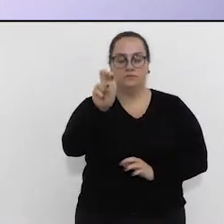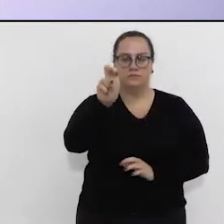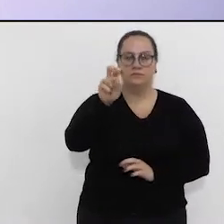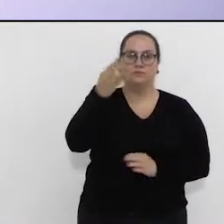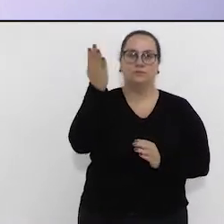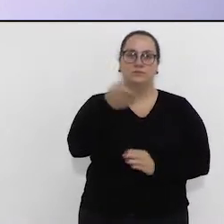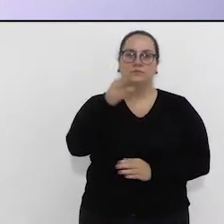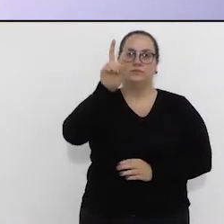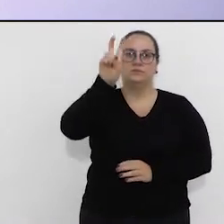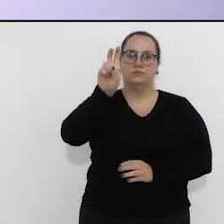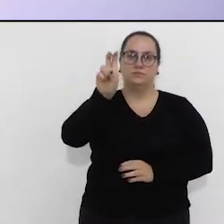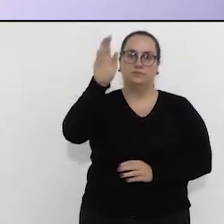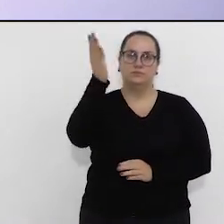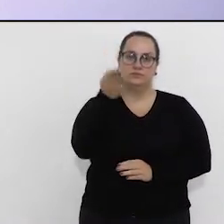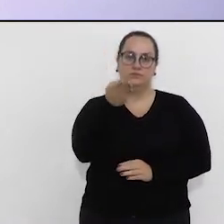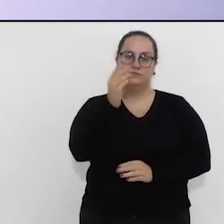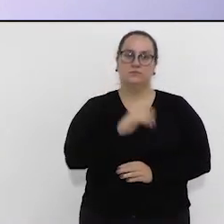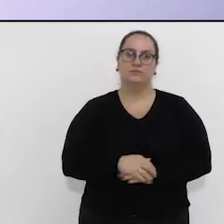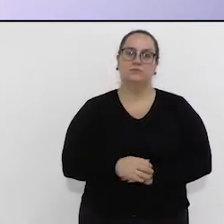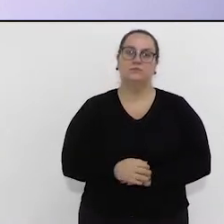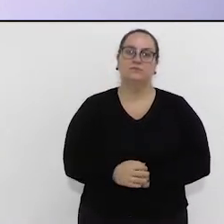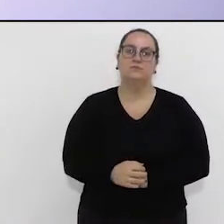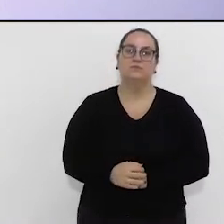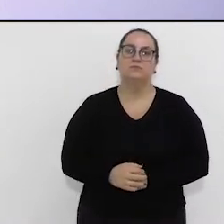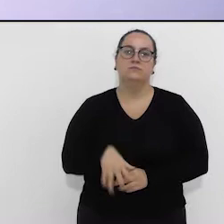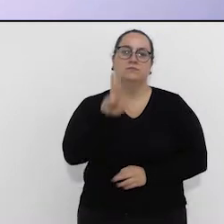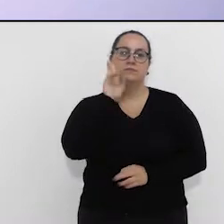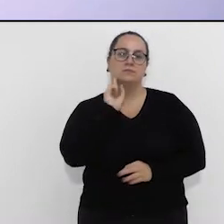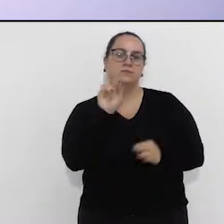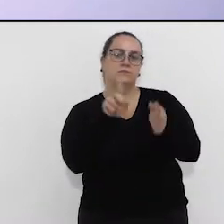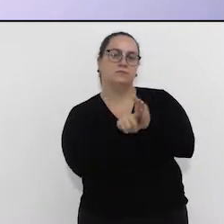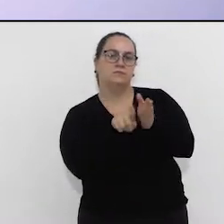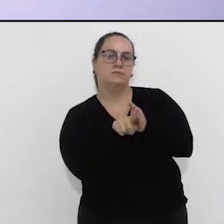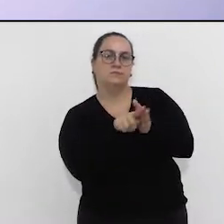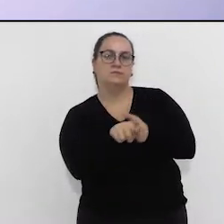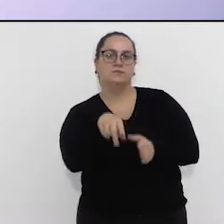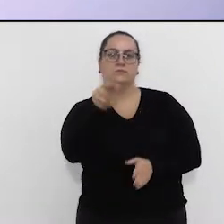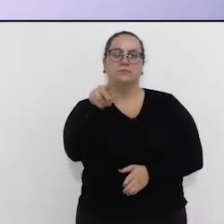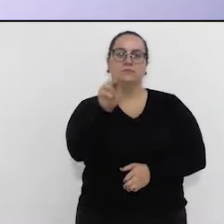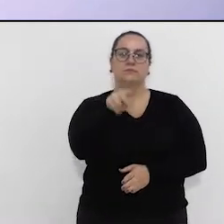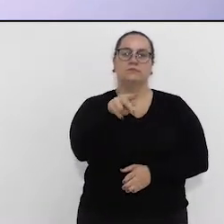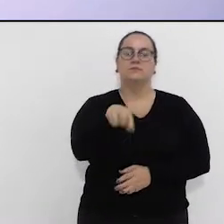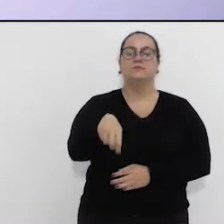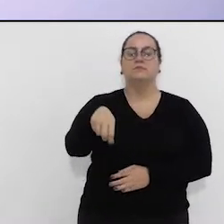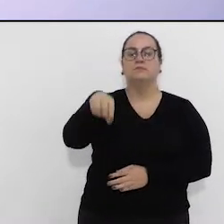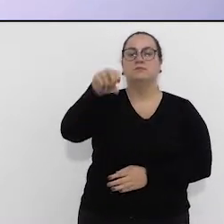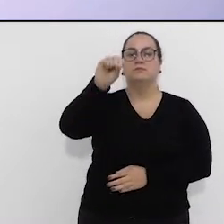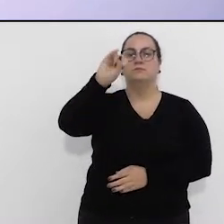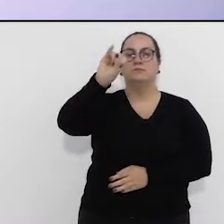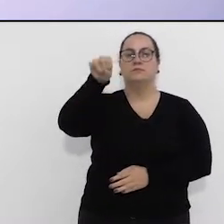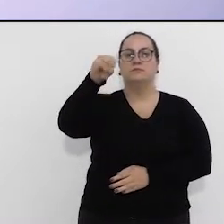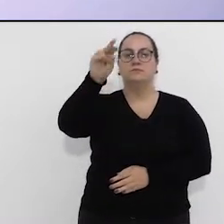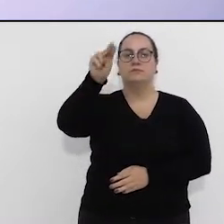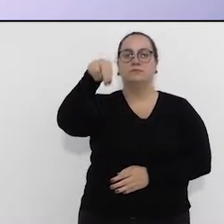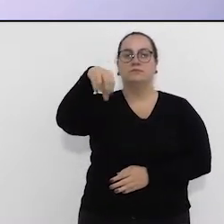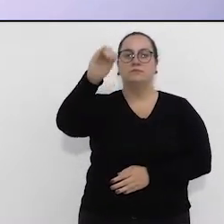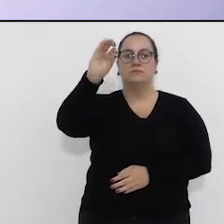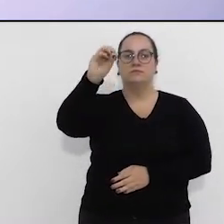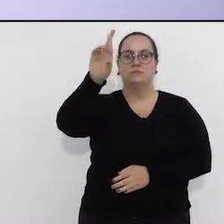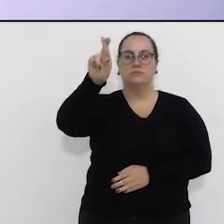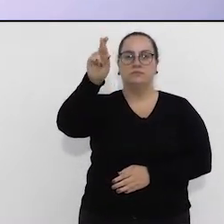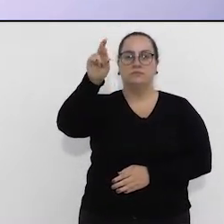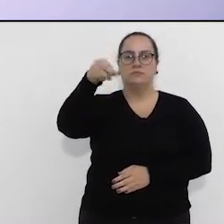com intervalo de 5 minutos entre os blocos para responder às perguntas formuladas pelos professores Inácio Junior